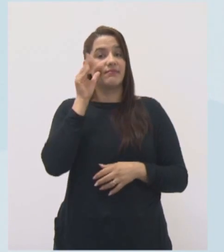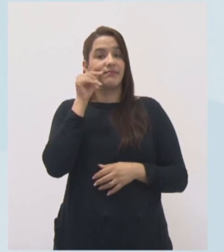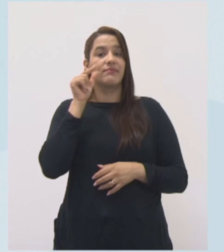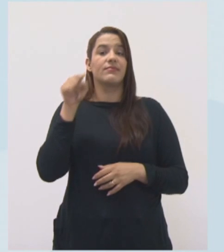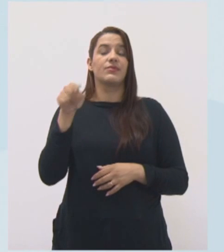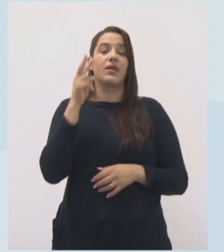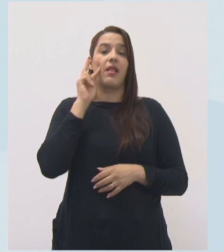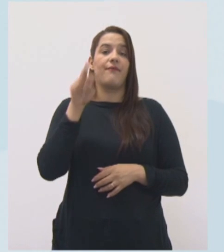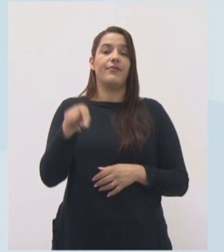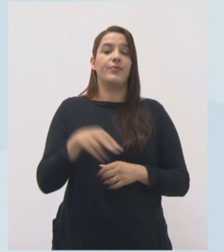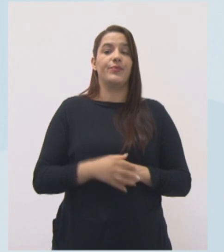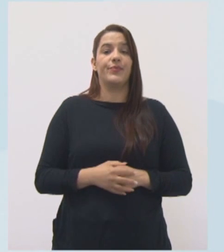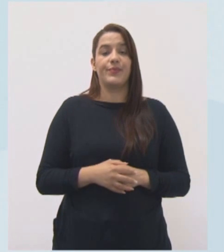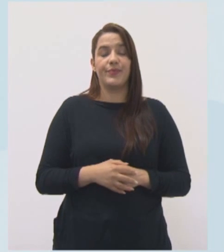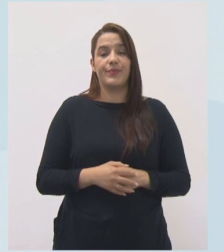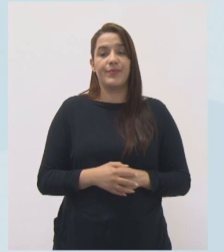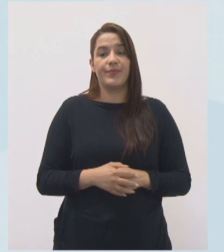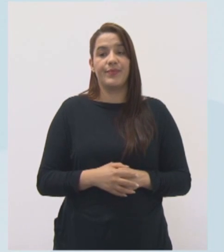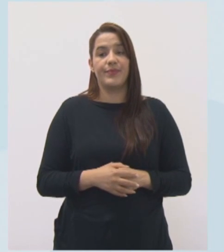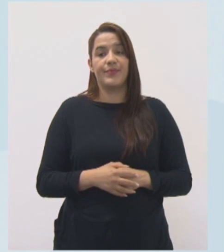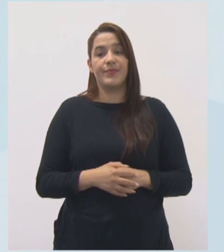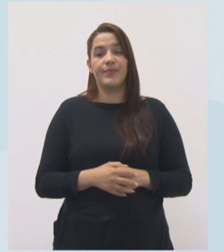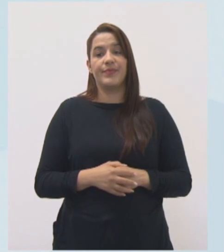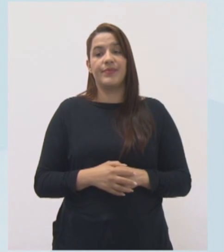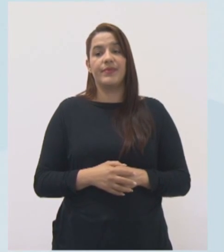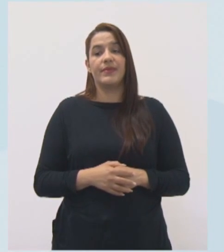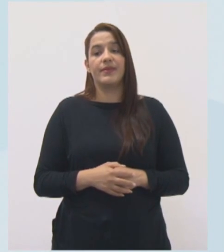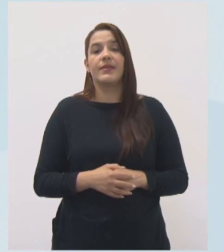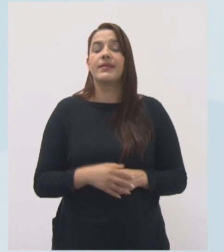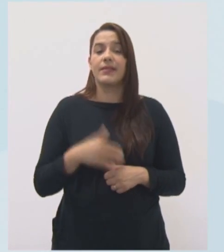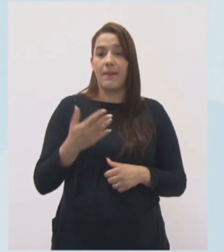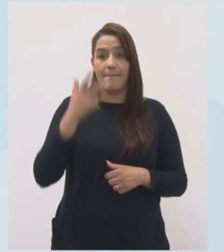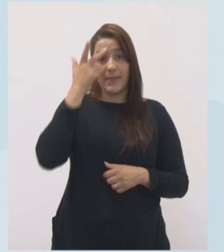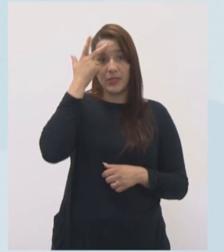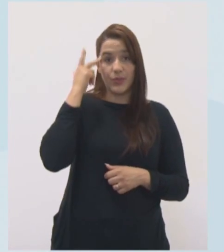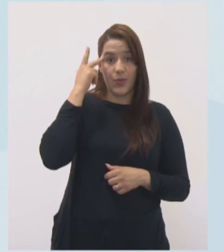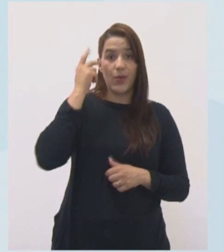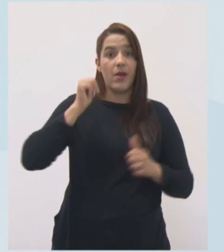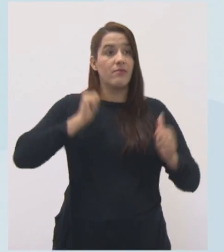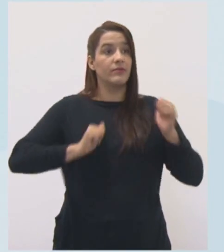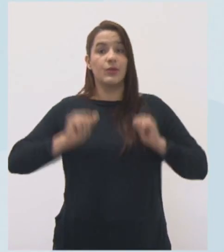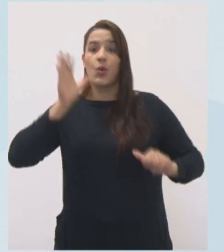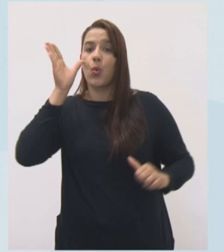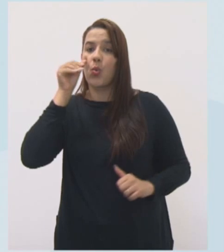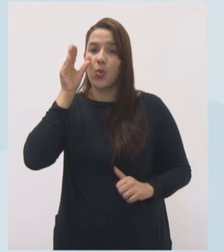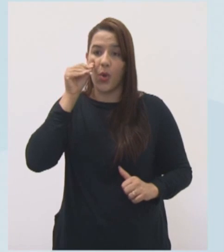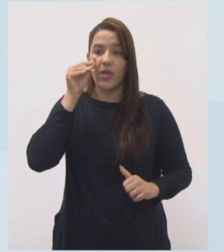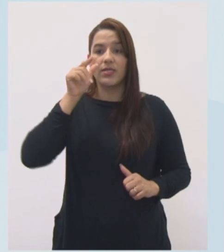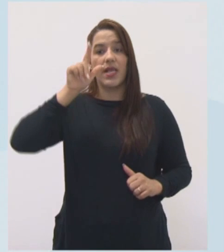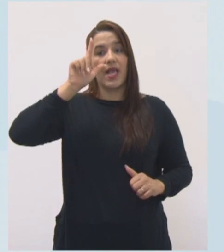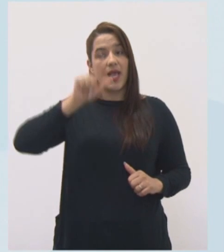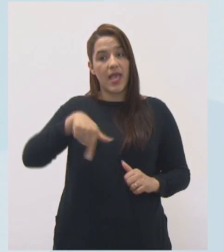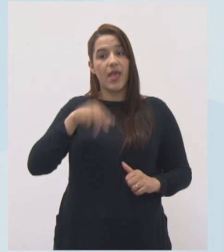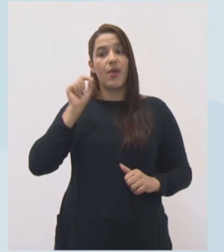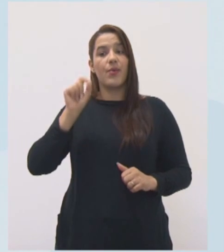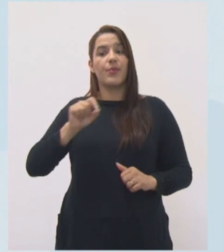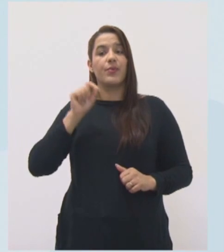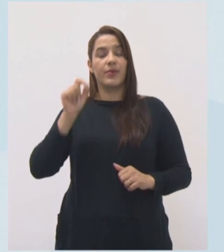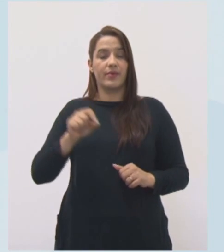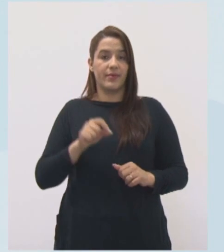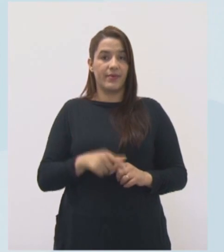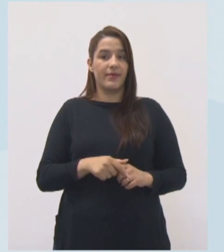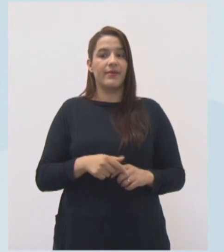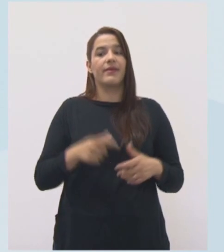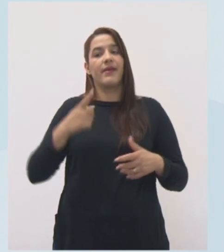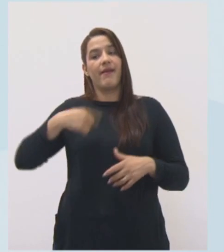via. Sim. Então, ardendo em curiosidade é um termo que está no sentido figurado, ou seja, não está no